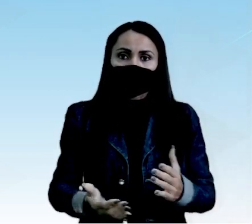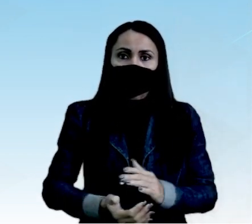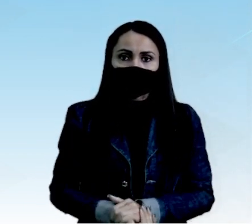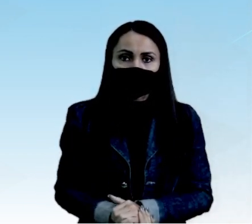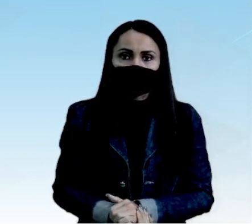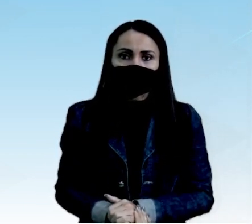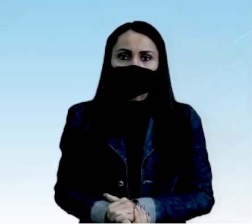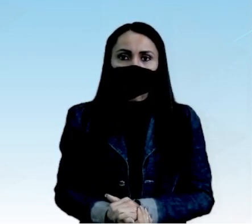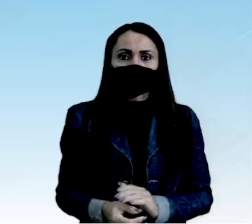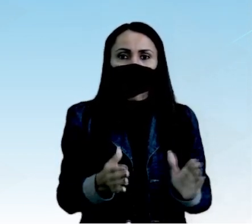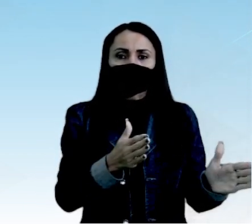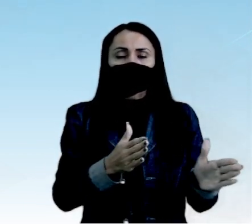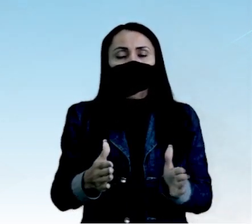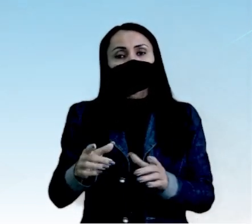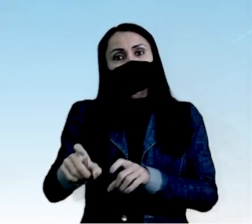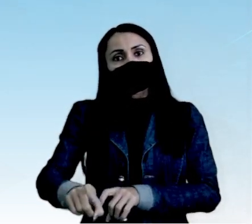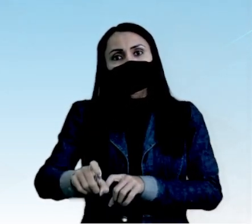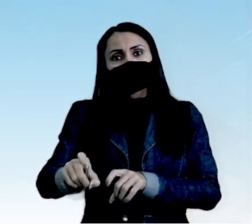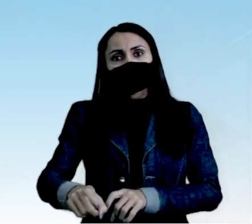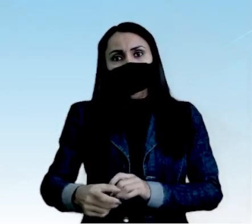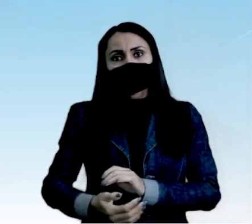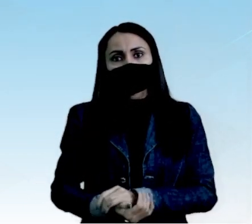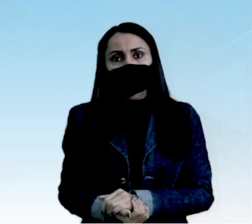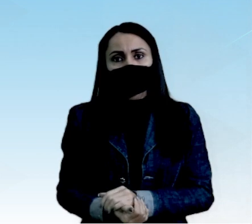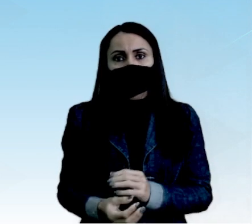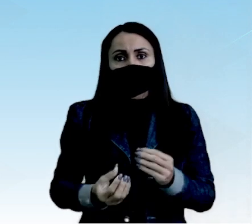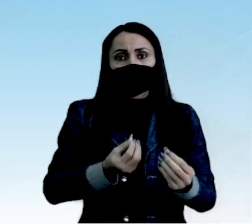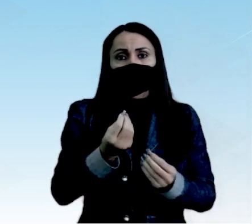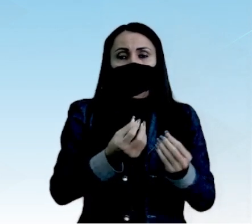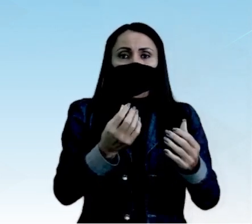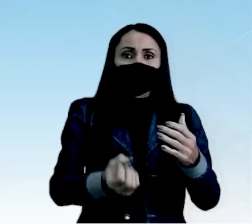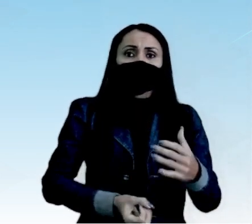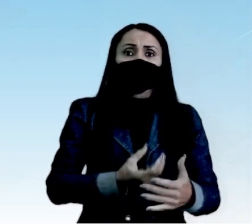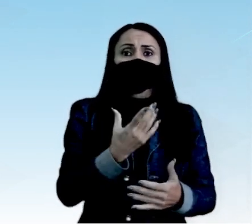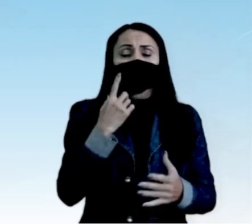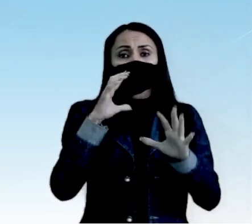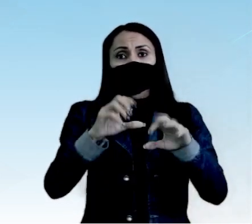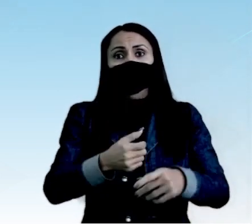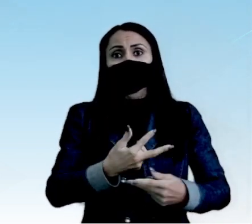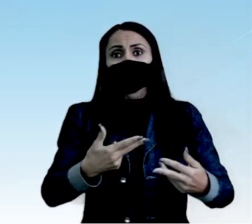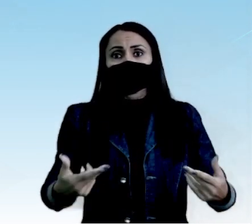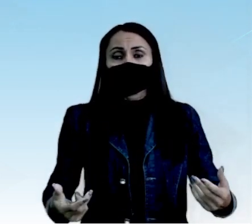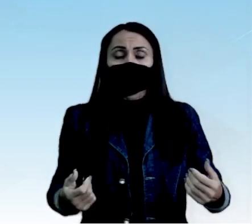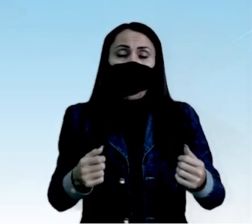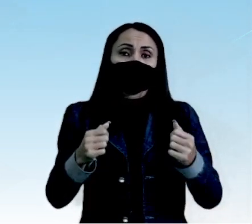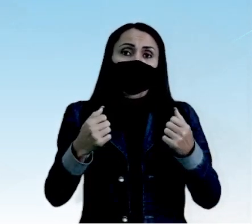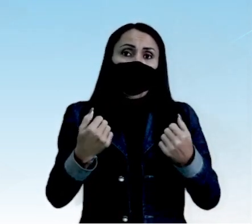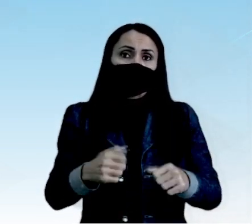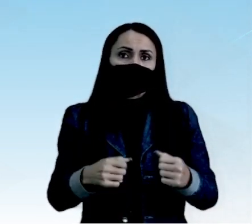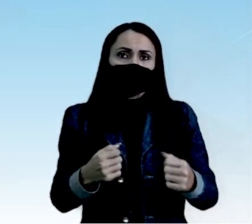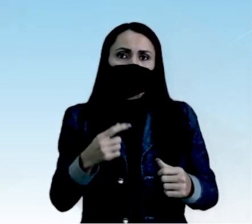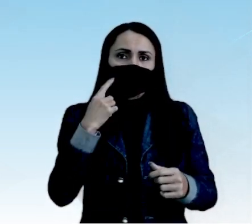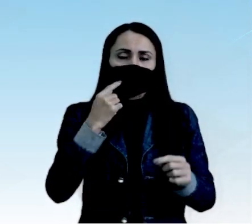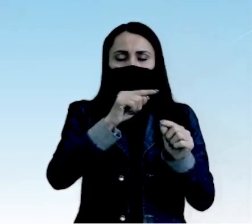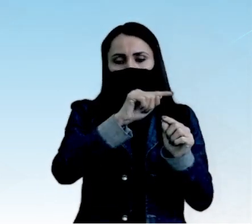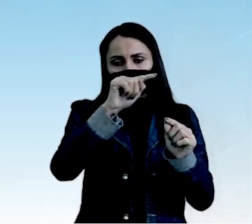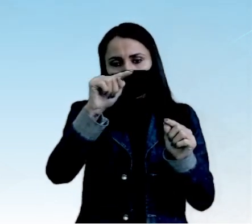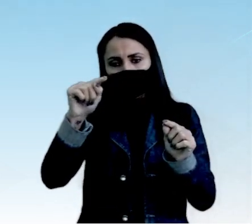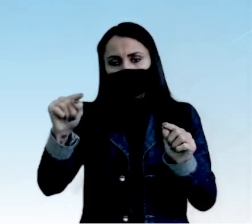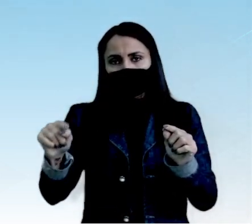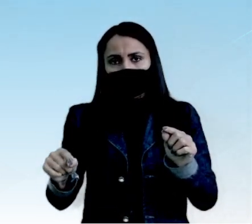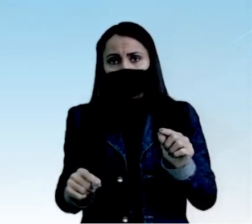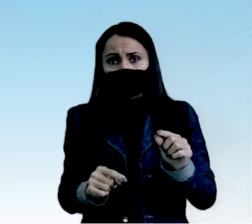comprimentos na parte agrícola. E é claro, como eles criavam os animais, eu preciso de um animal que tem um ciclo de reprodução